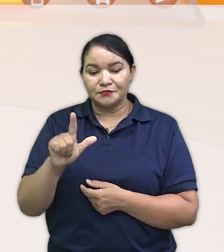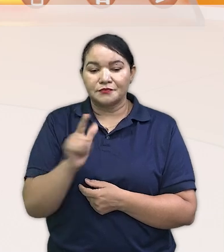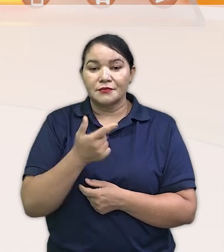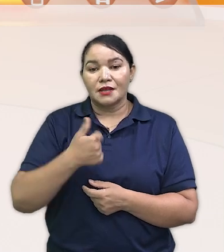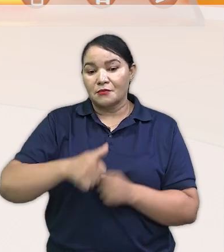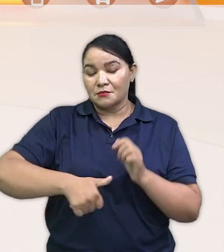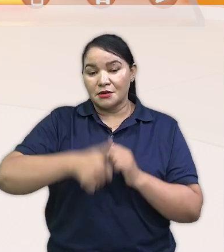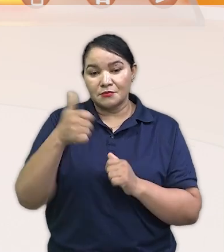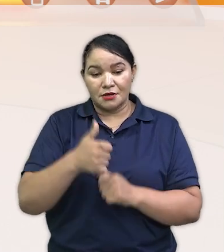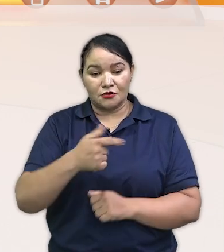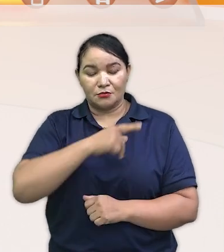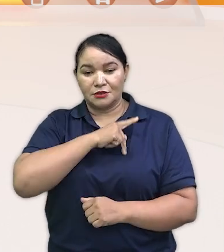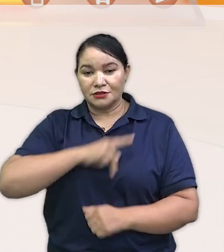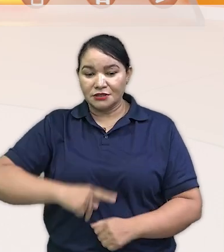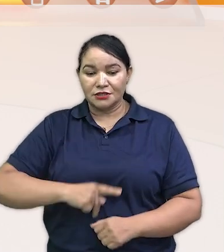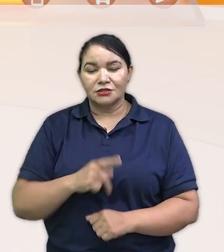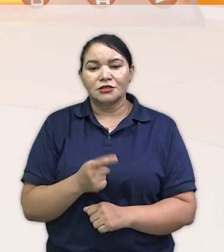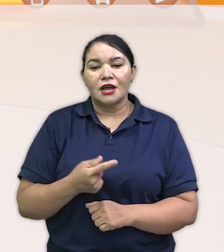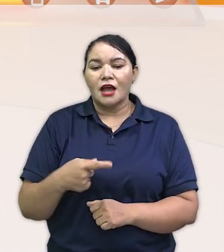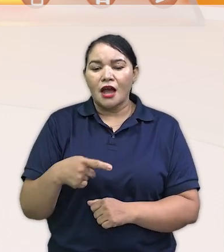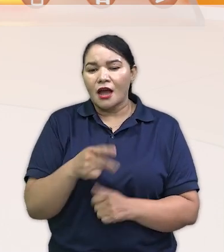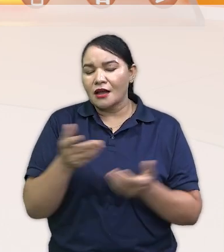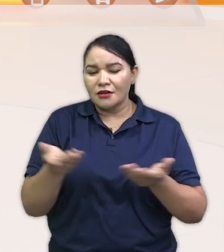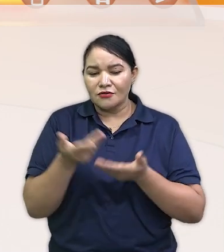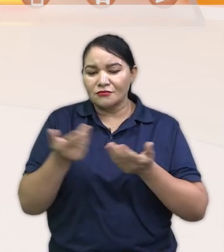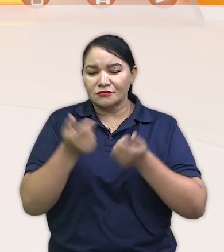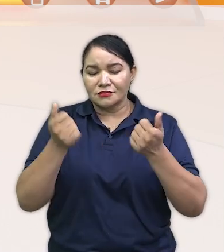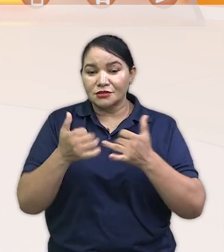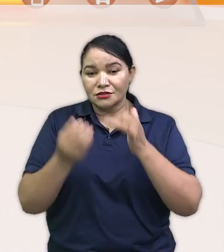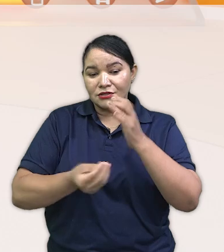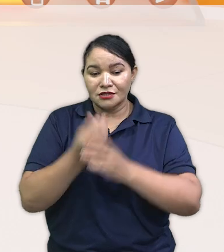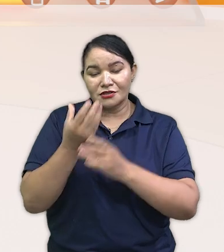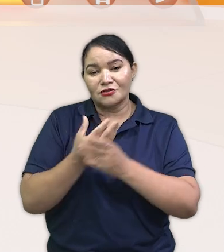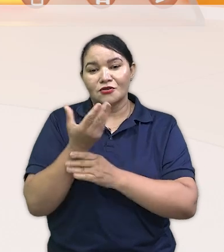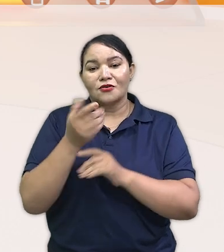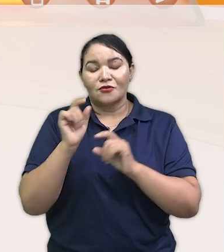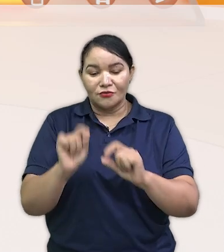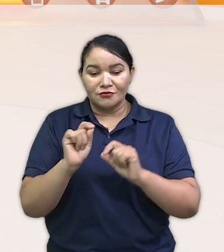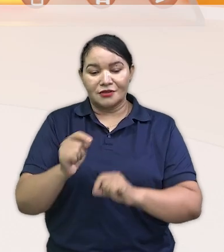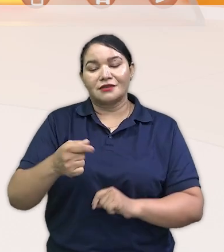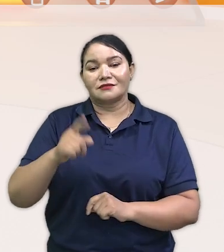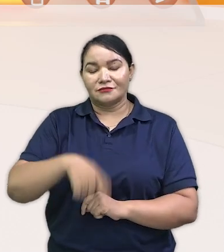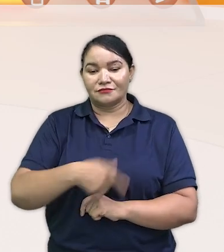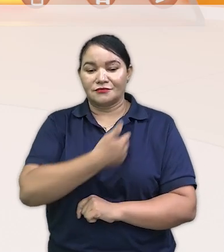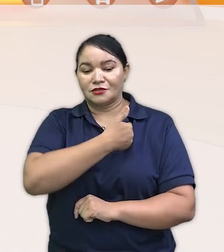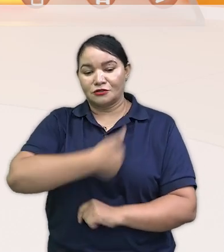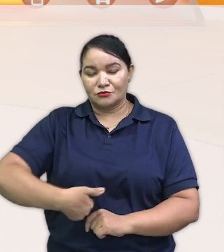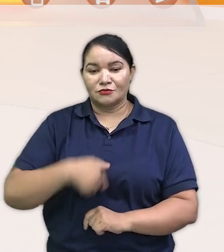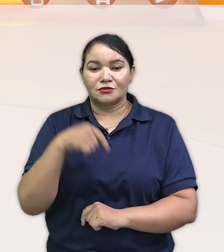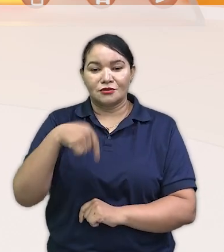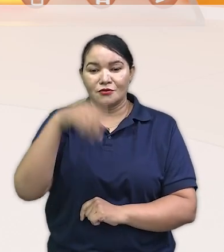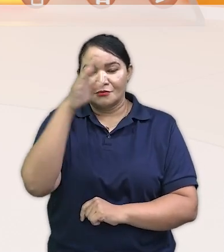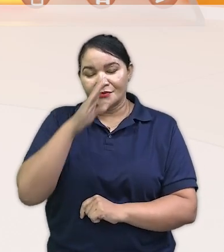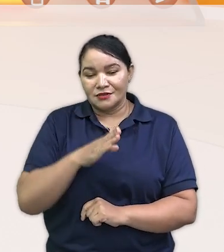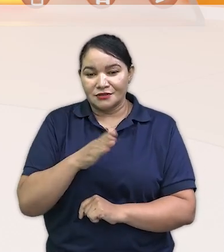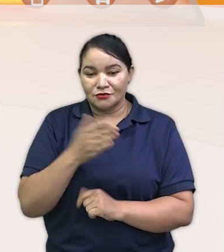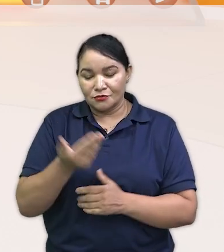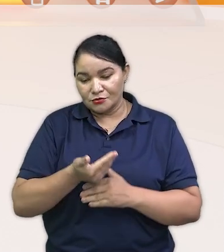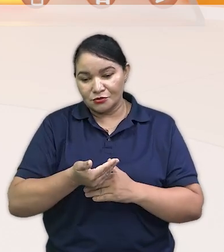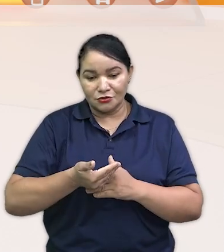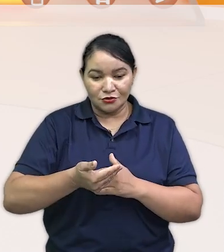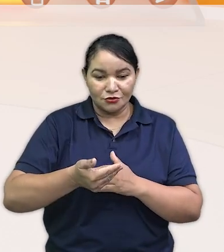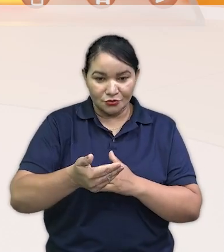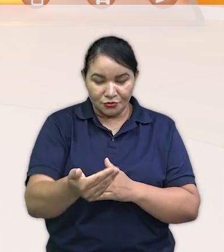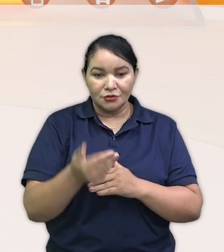né? Que vai estipular, instituir, vamos colocar assim, a república aqui no Brasil. E a partir